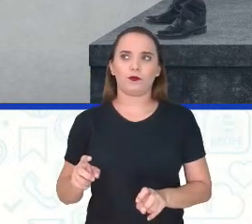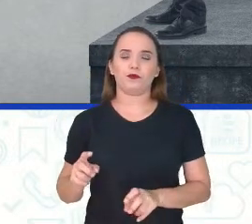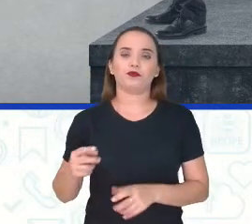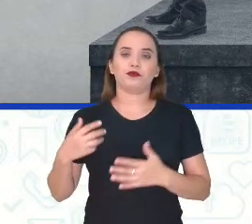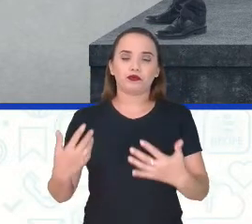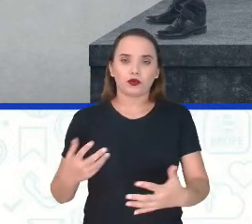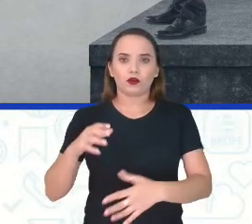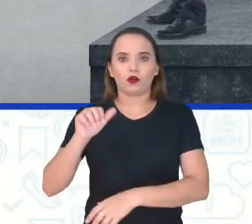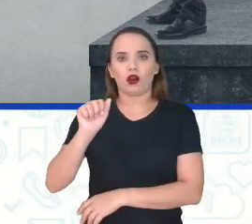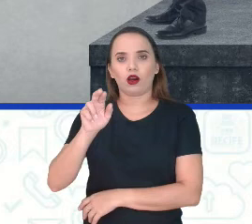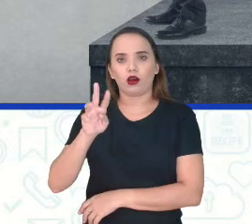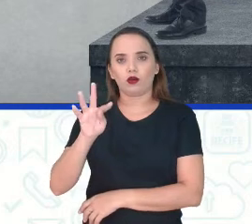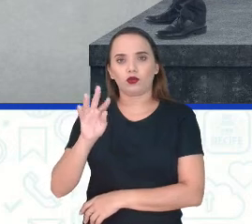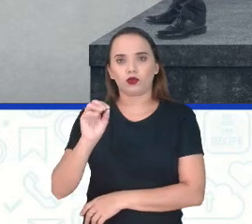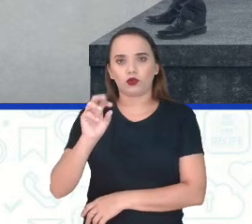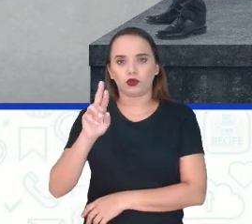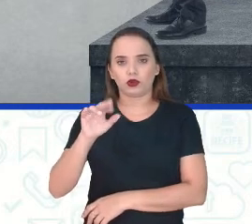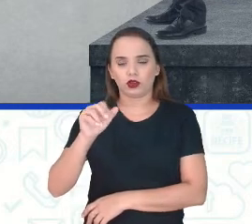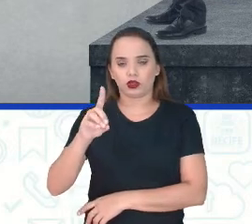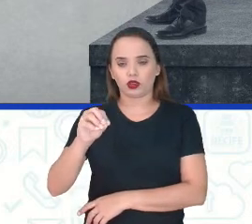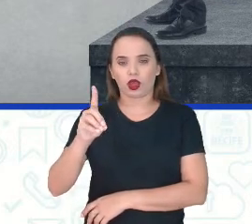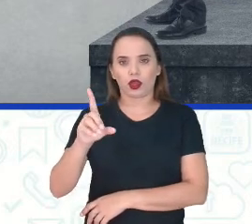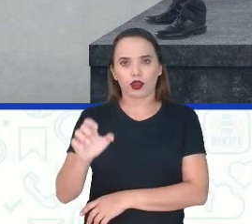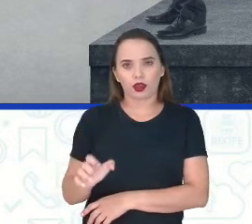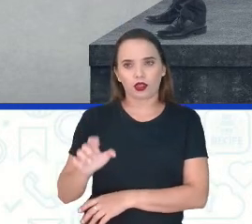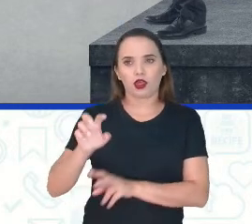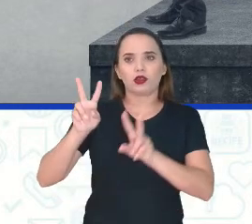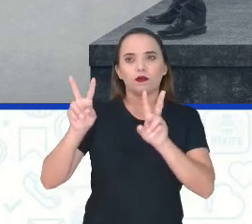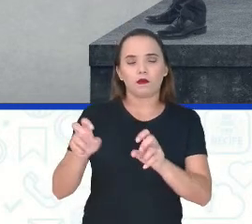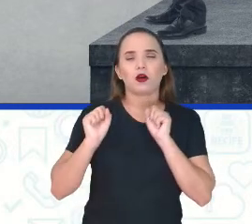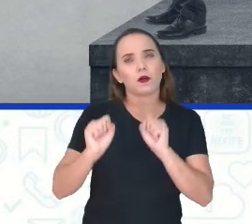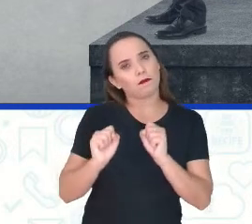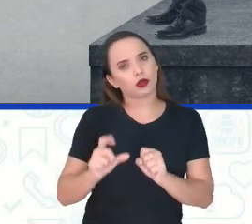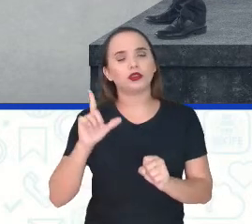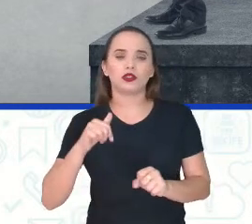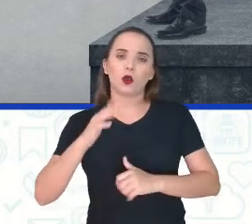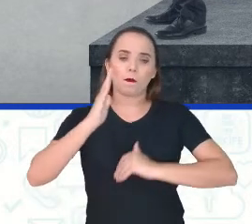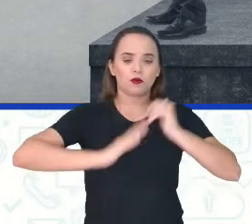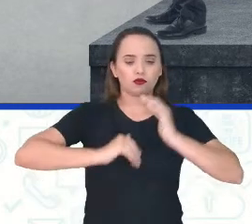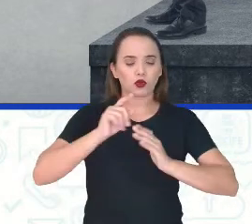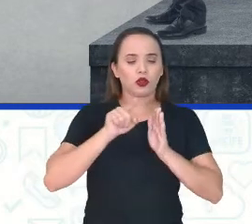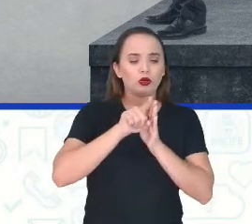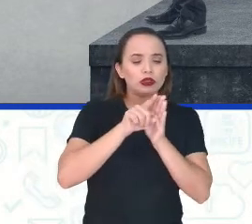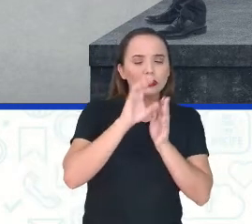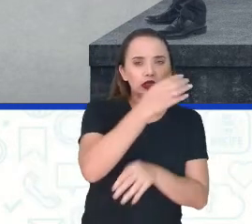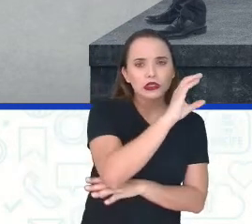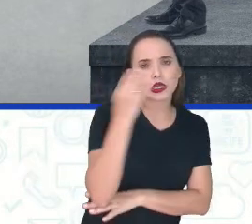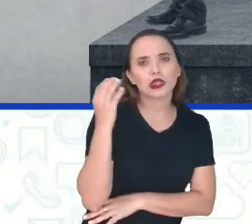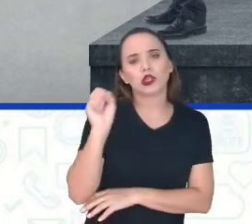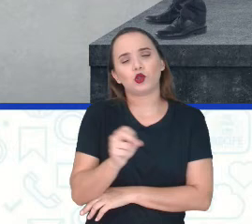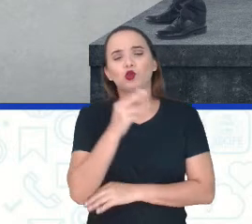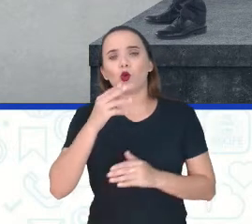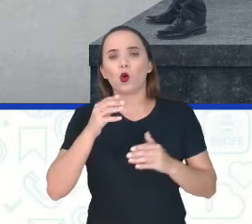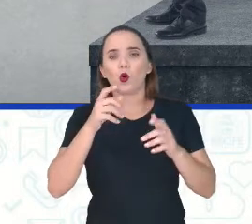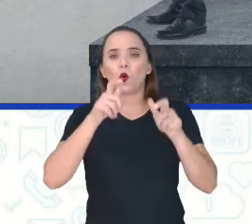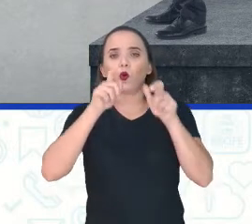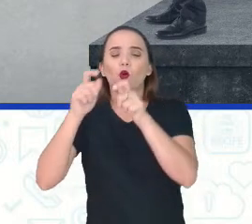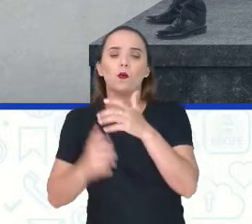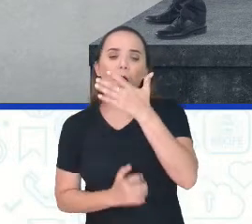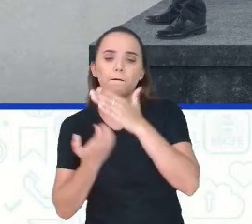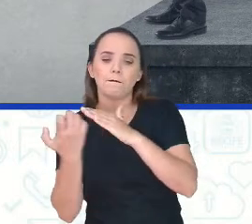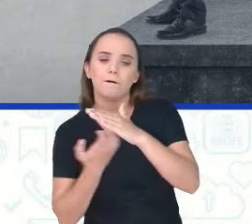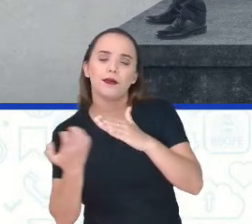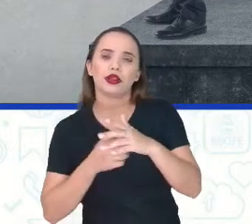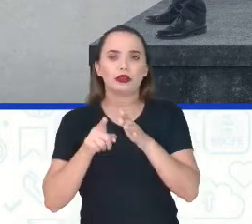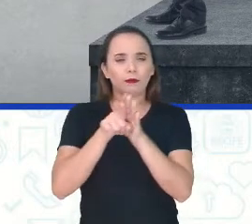tipo de argumento pode ser, por exemplo, um cientista, uma instituição de pesquisa reconhecida, um